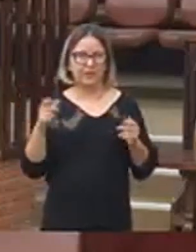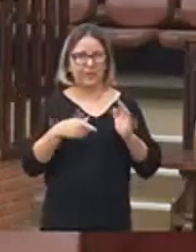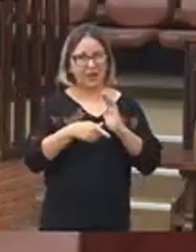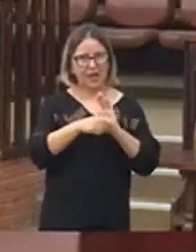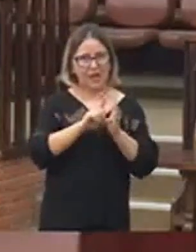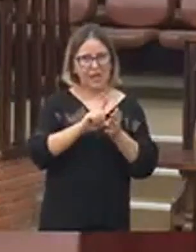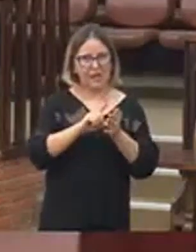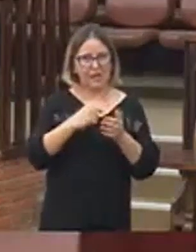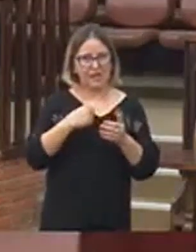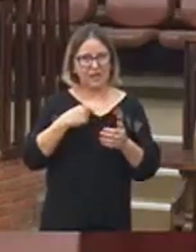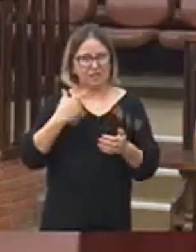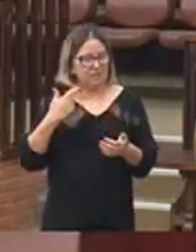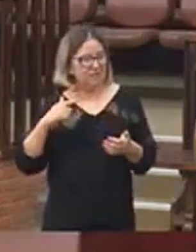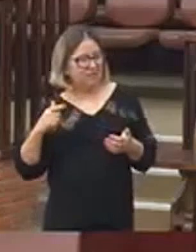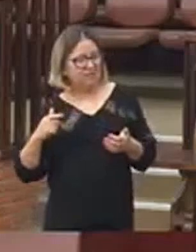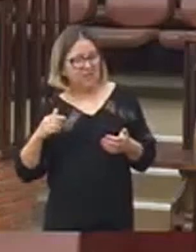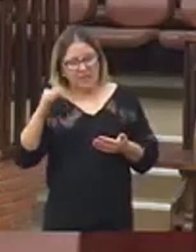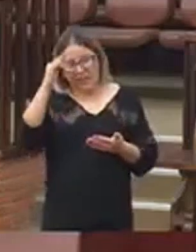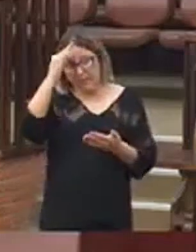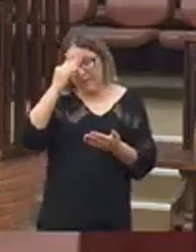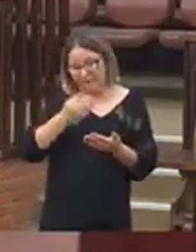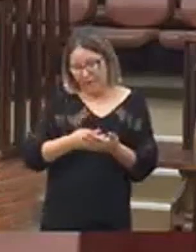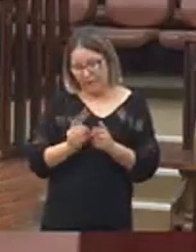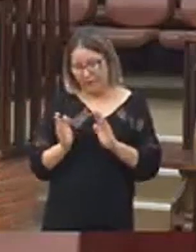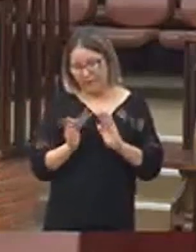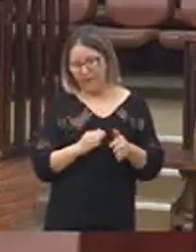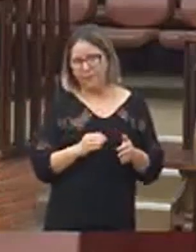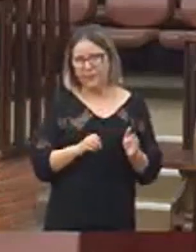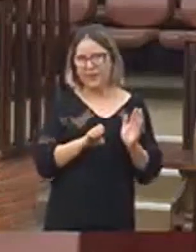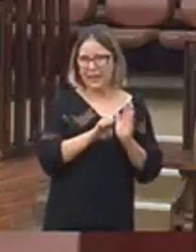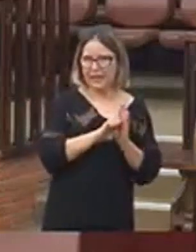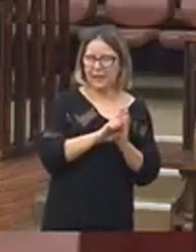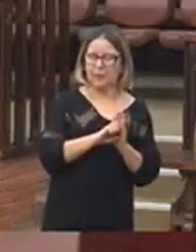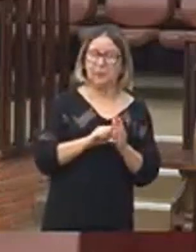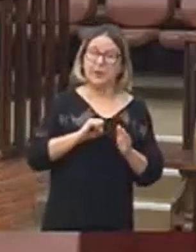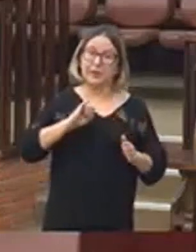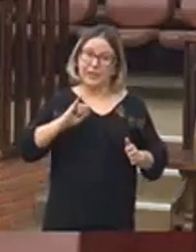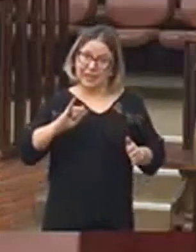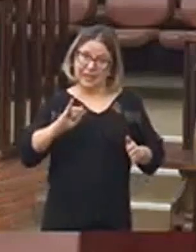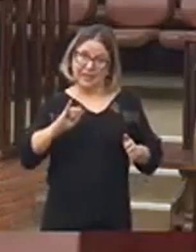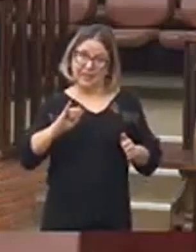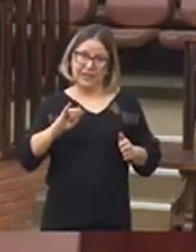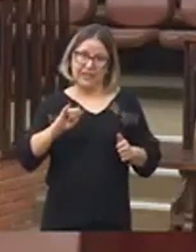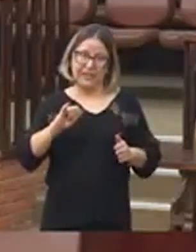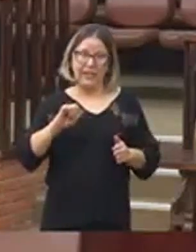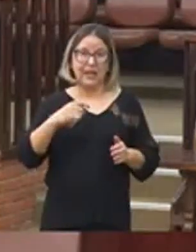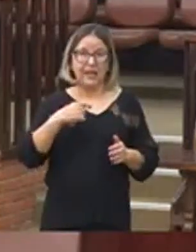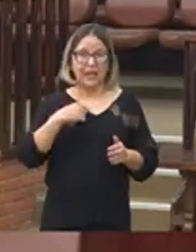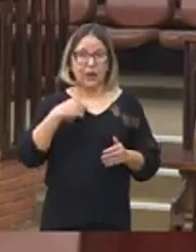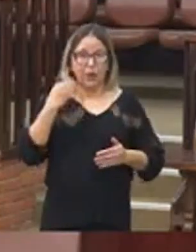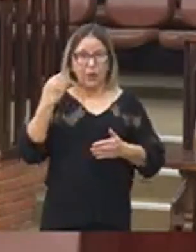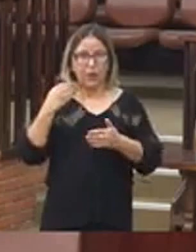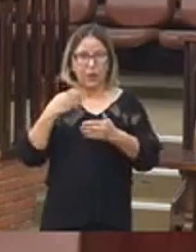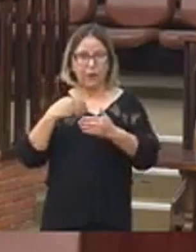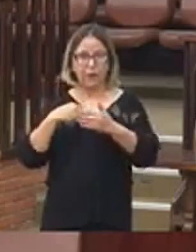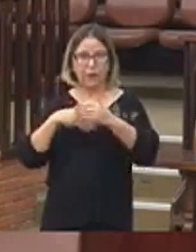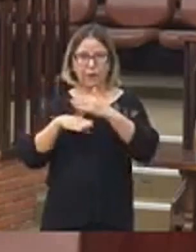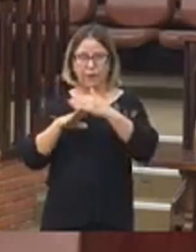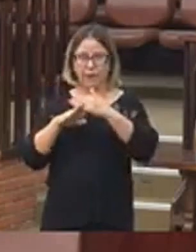Se eu me expuser ao sol todo dia, eu vou ficar com a minha pele bronzeada.